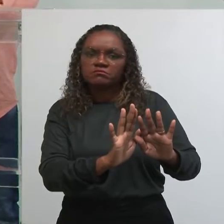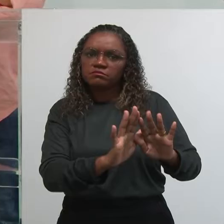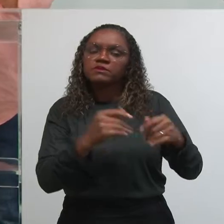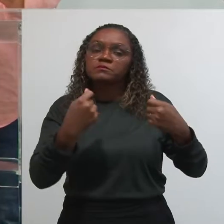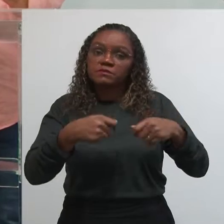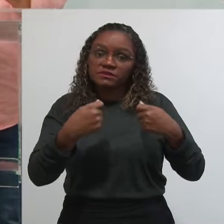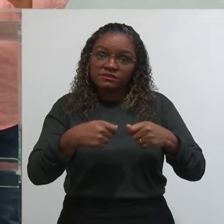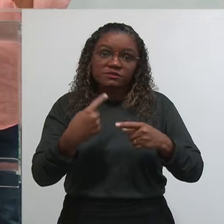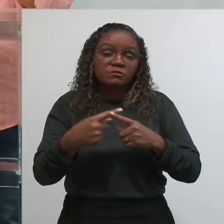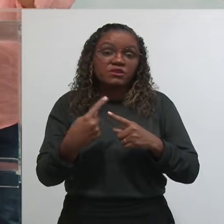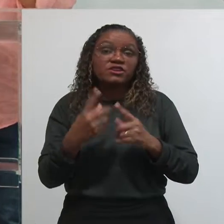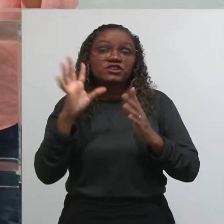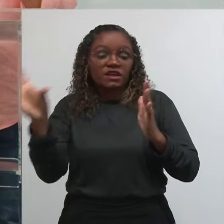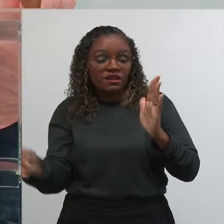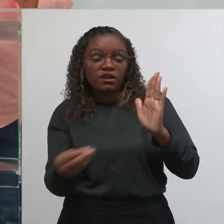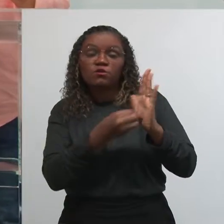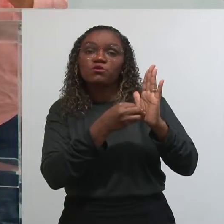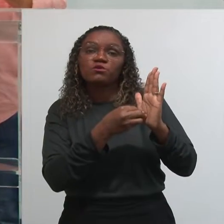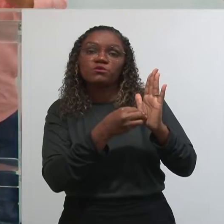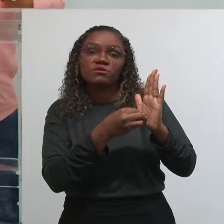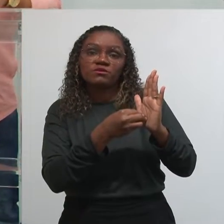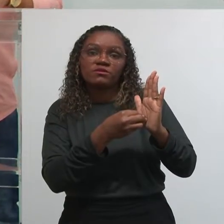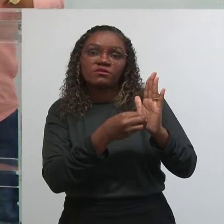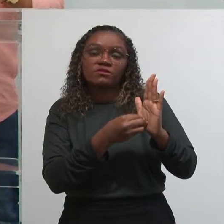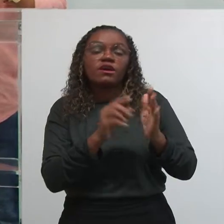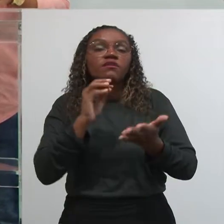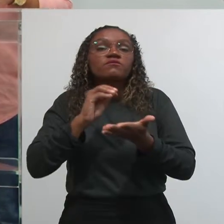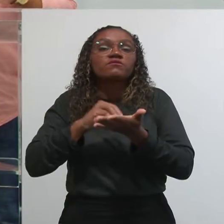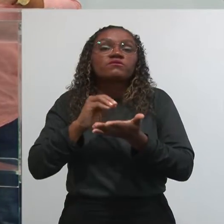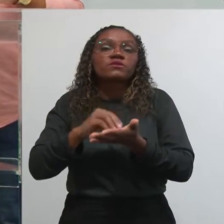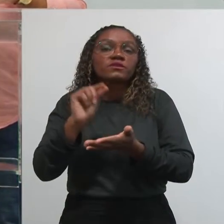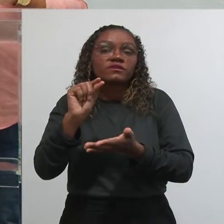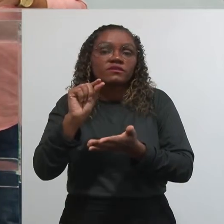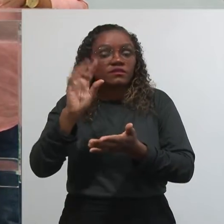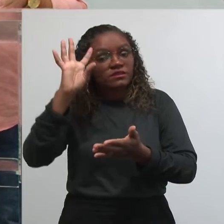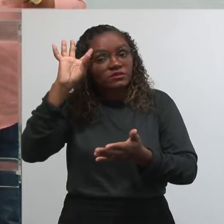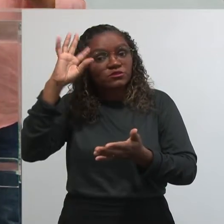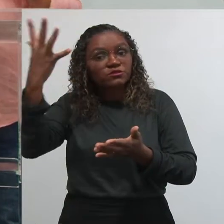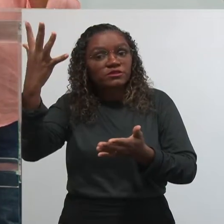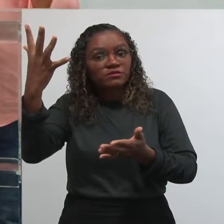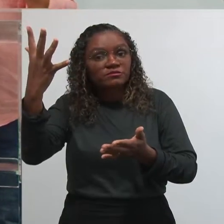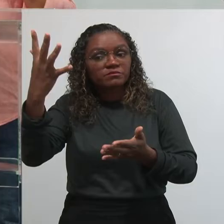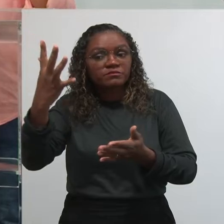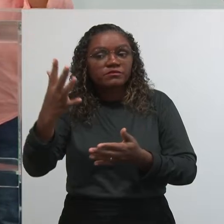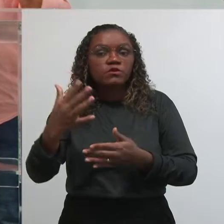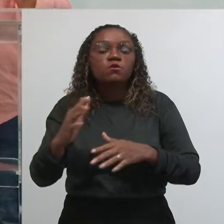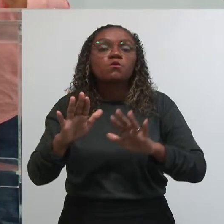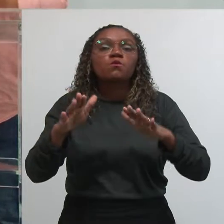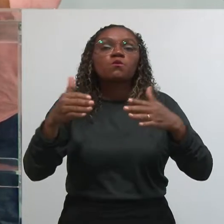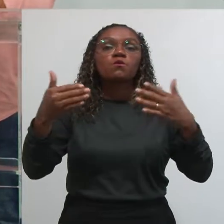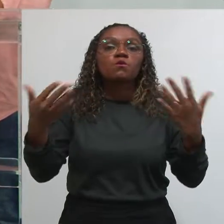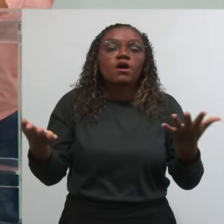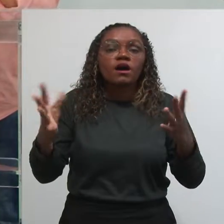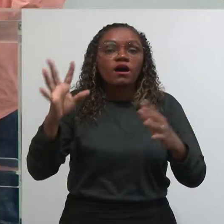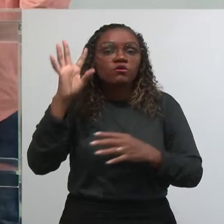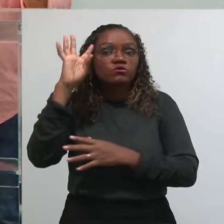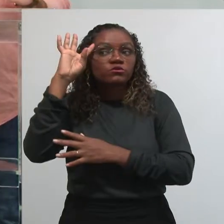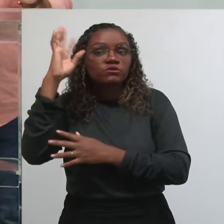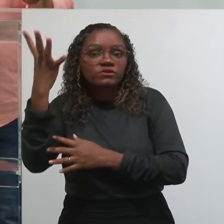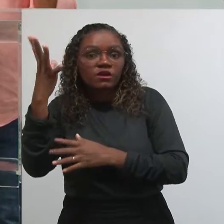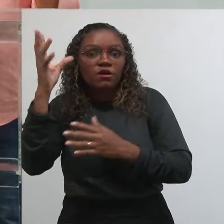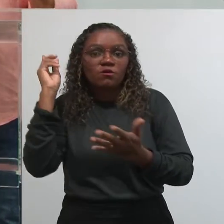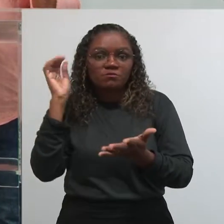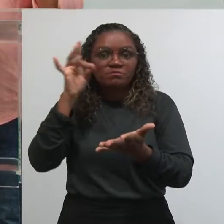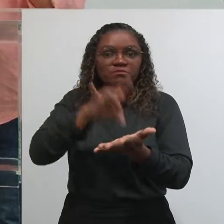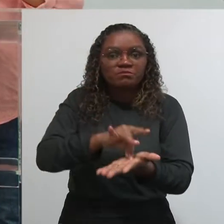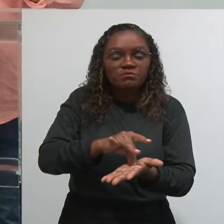porque ele está na agenda. Então, eu preciso buscar soluções para ele, certo? Que é essa fase. Eu preciso ver quais são as soluções que se aplicariam. E aí,